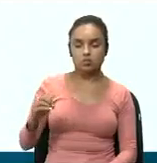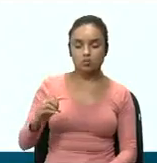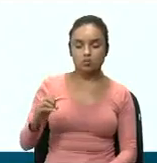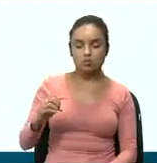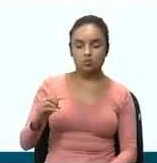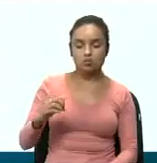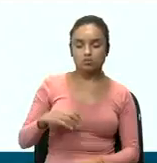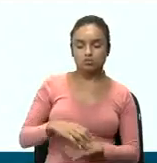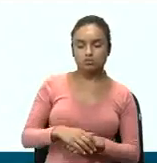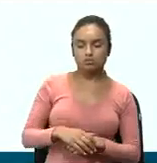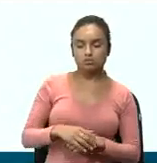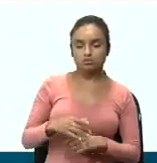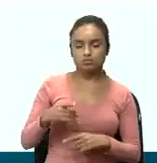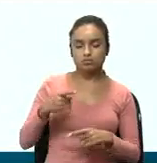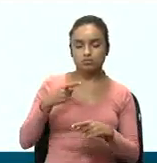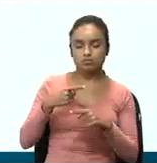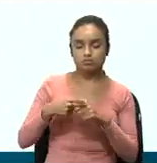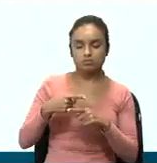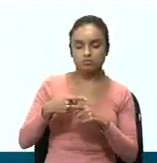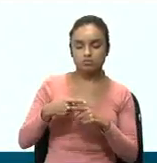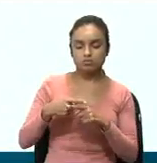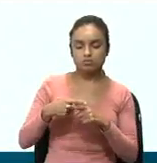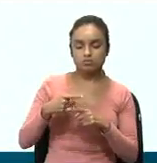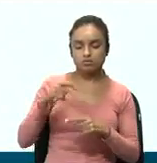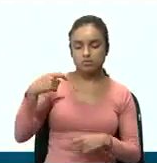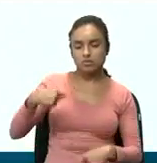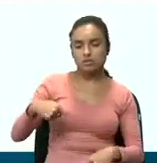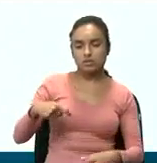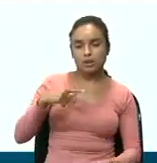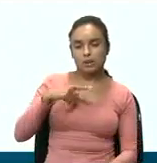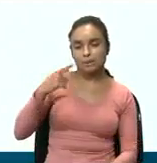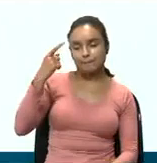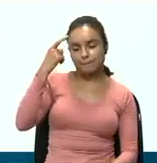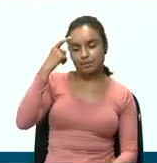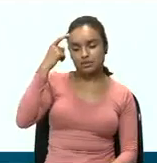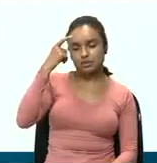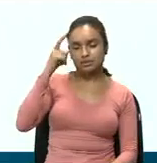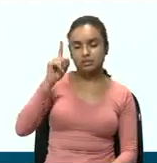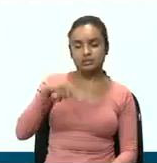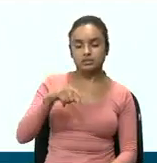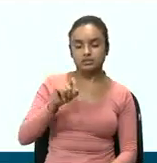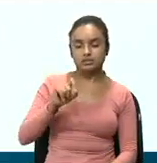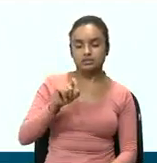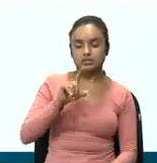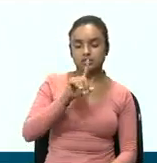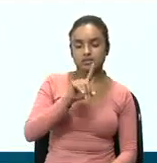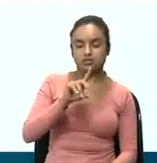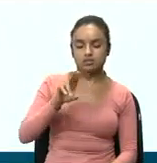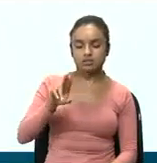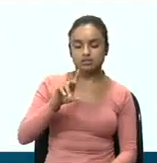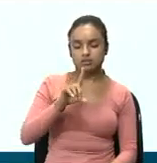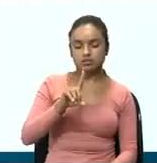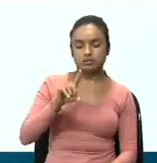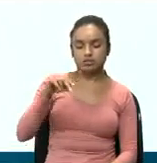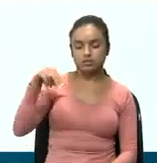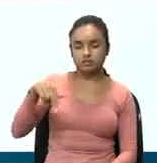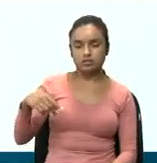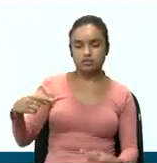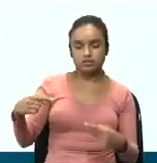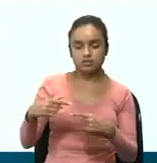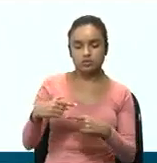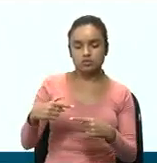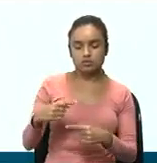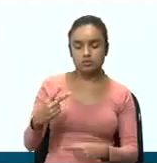Consequentemente, eu tenho que, nesse caso, que du sobre dn é igual a 2.